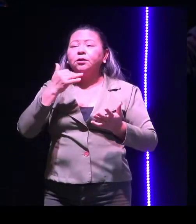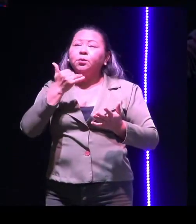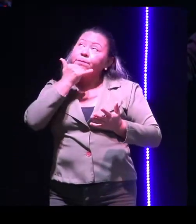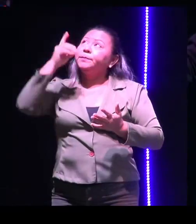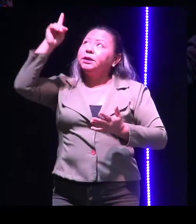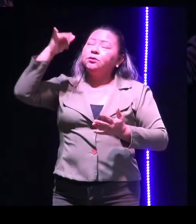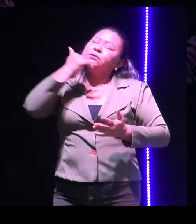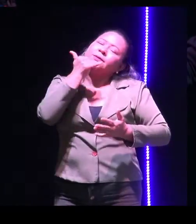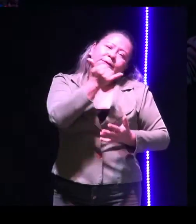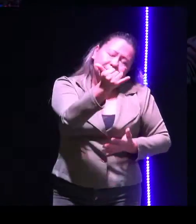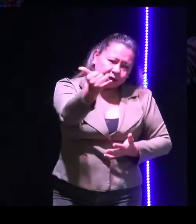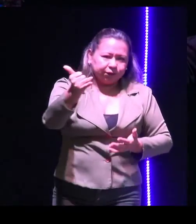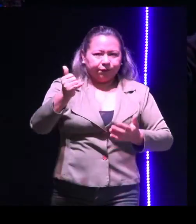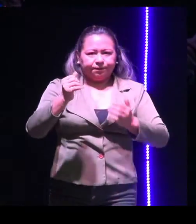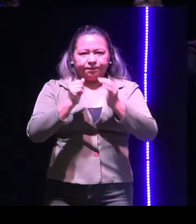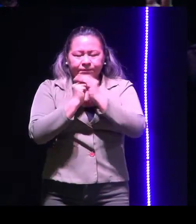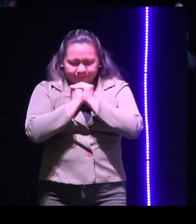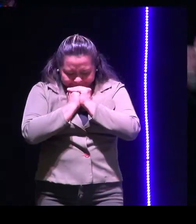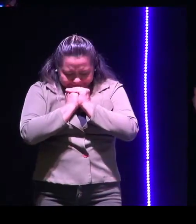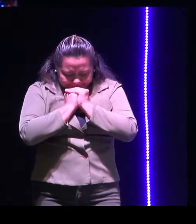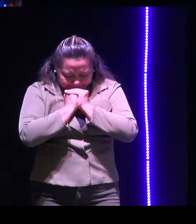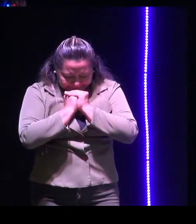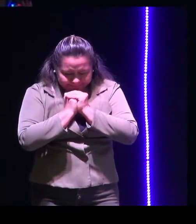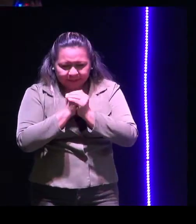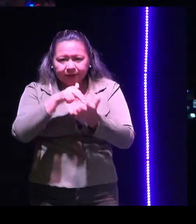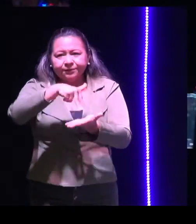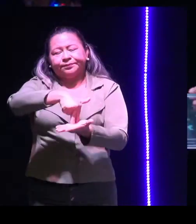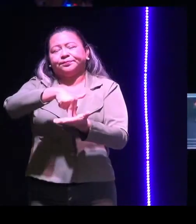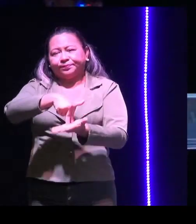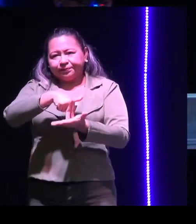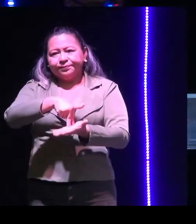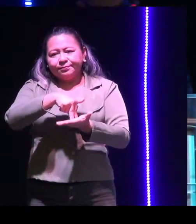perdoa. Vamos ficar de pé.